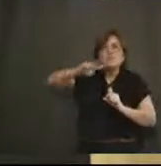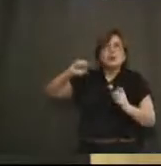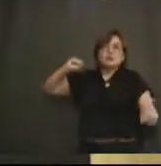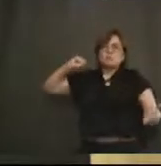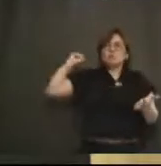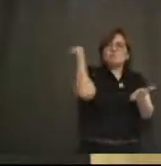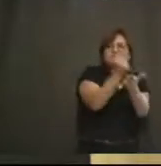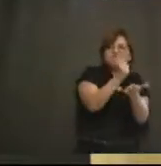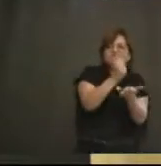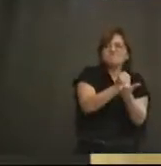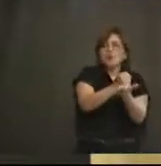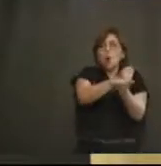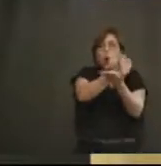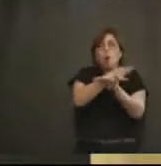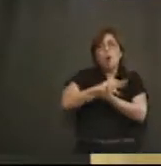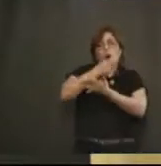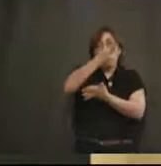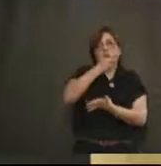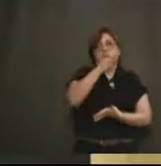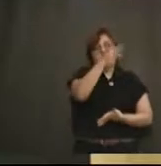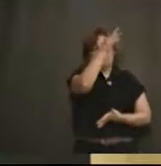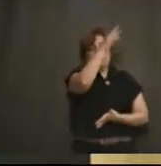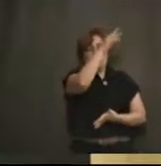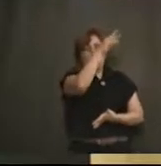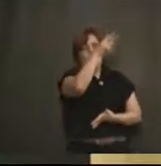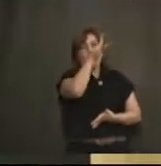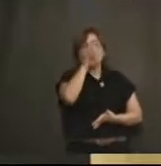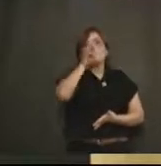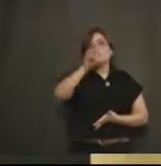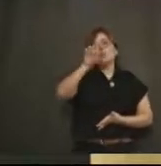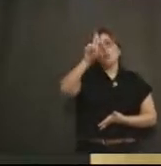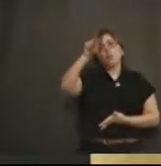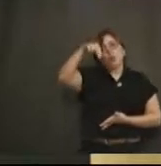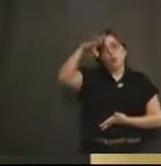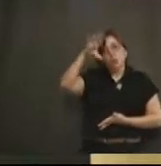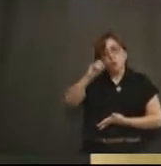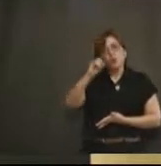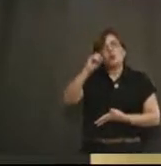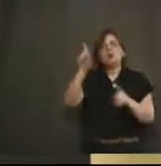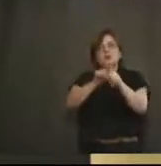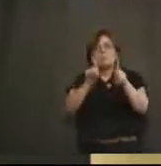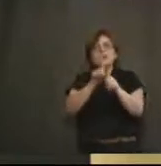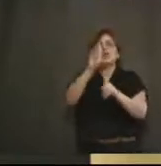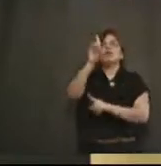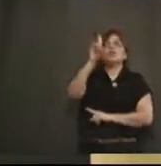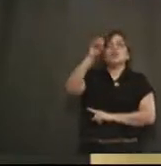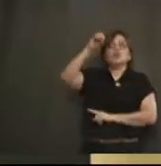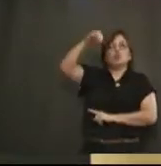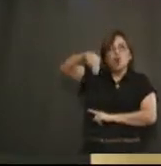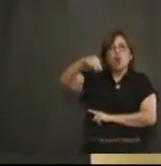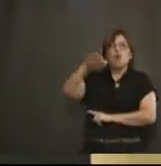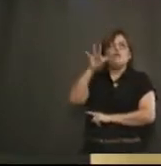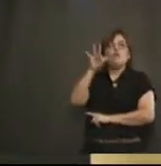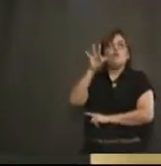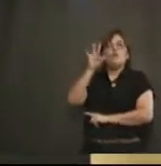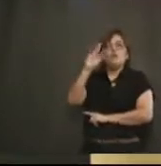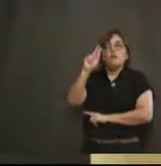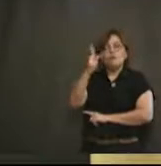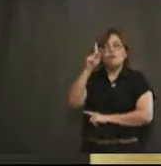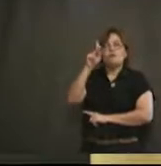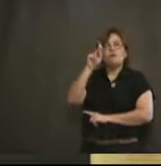do Bruno Pereira e do Dom Phillips no território amazônico. É inaceitável que isto